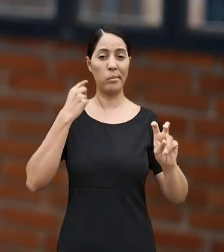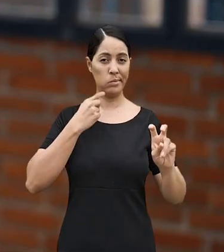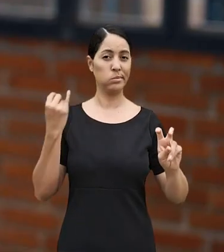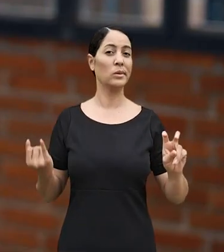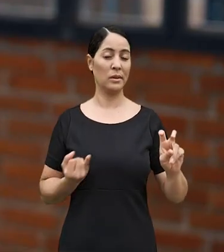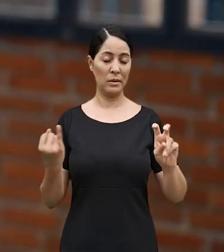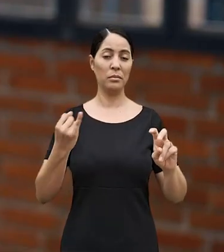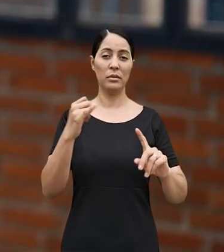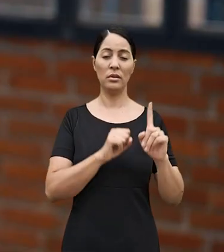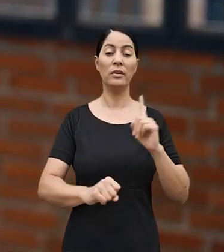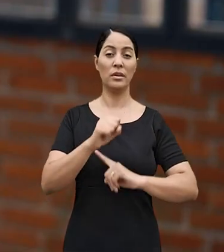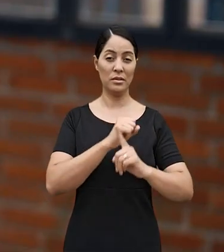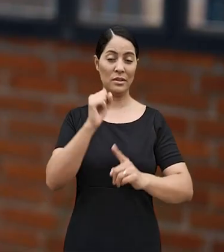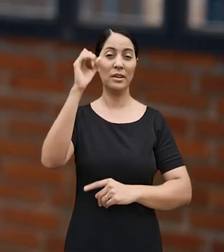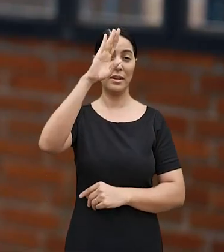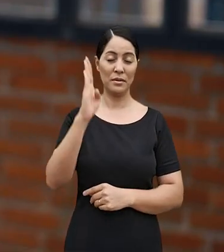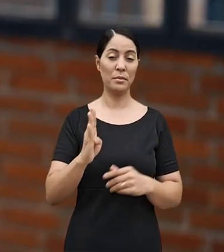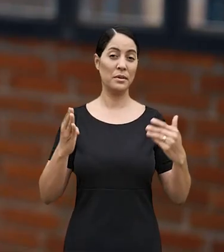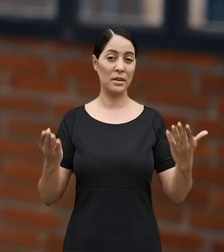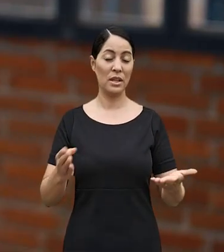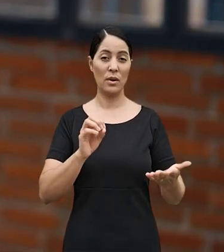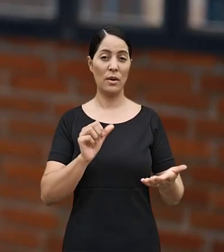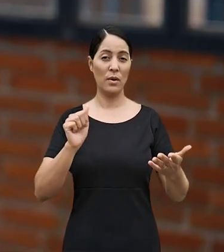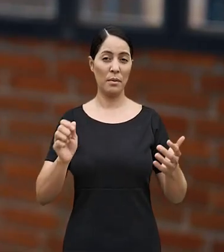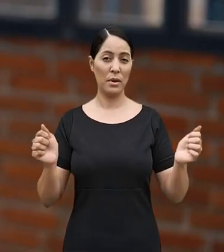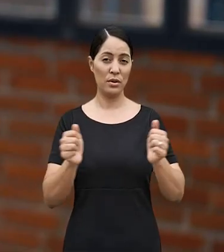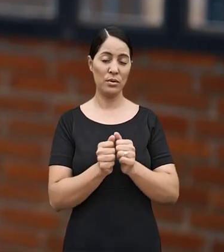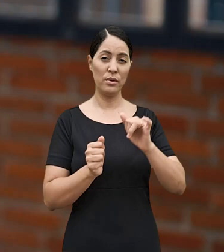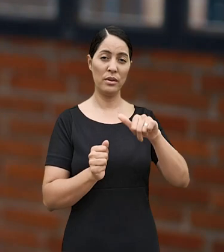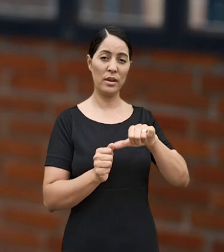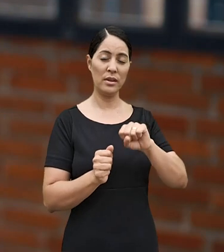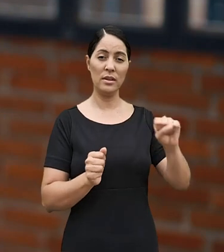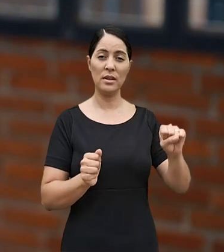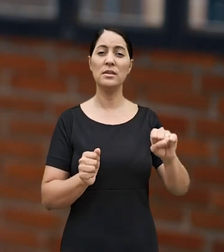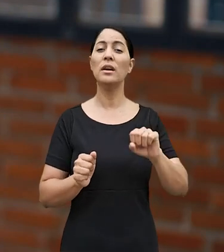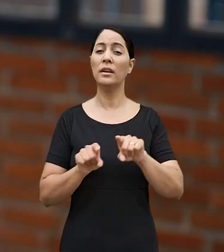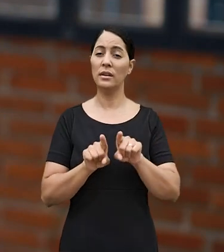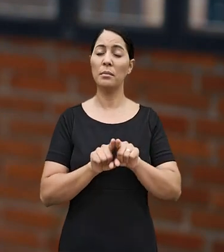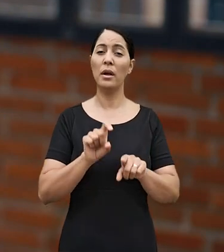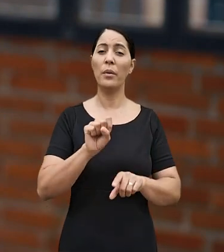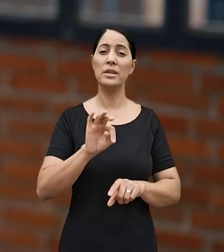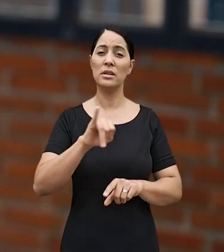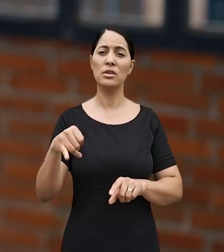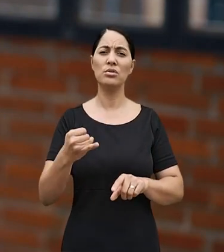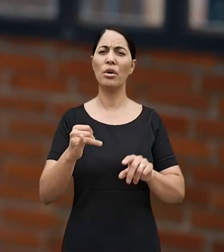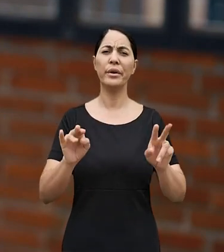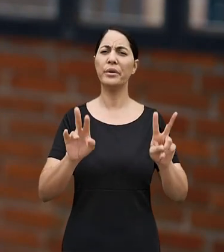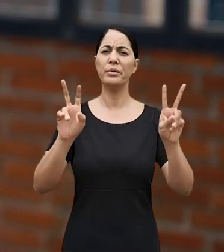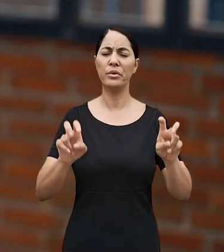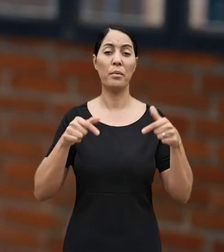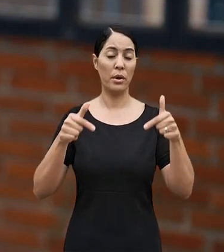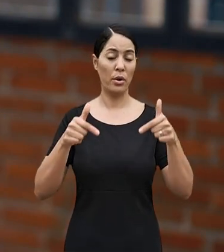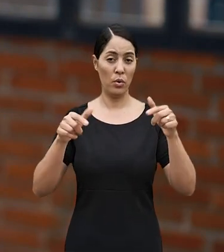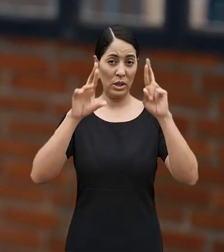a advocacia e a sociedade brasileira, a OAB atuou junto ao INSS e ao STJ em questões que simbolizam